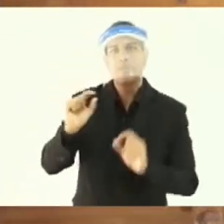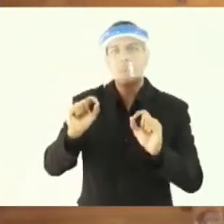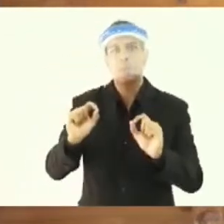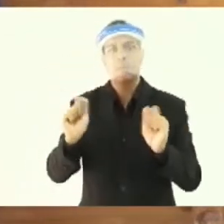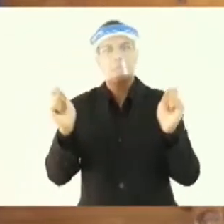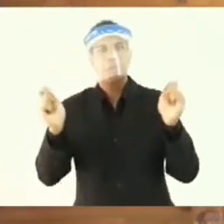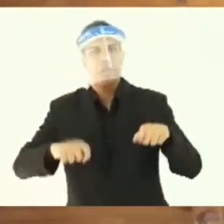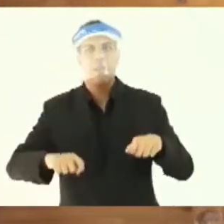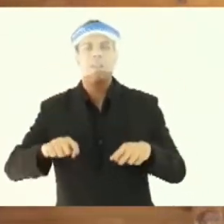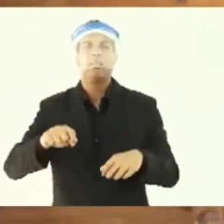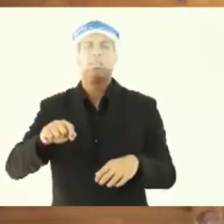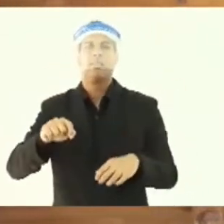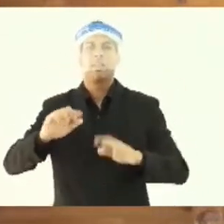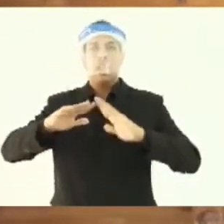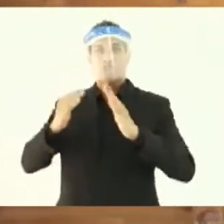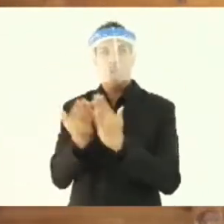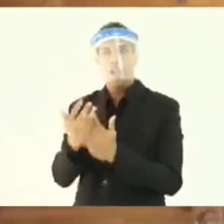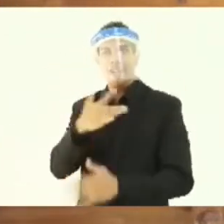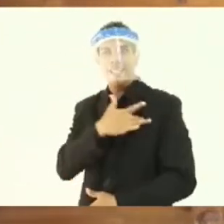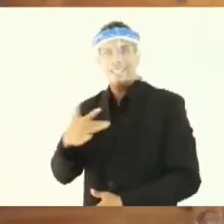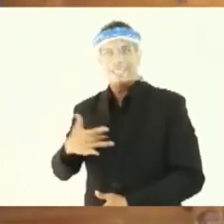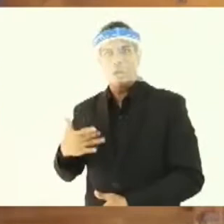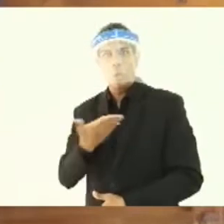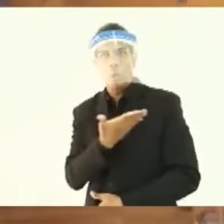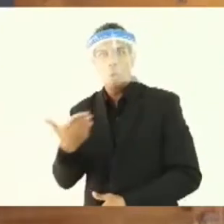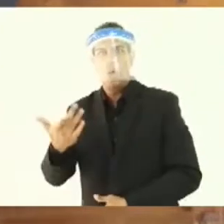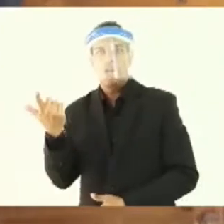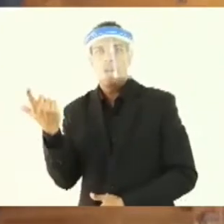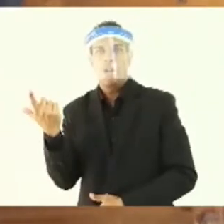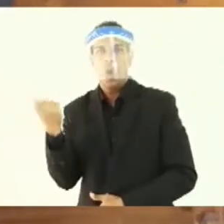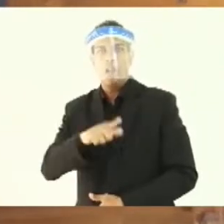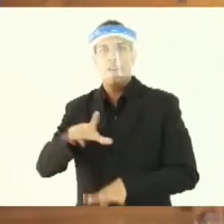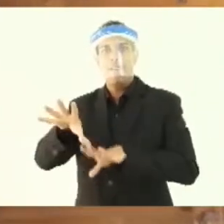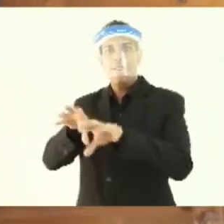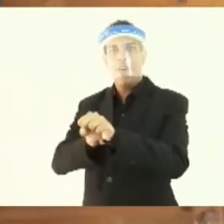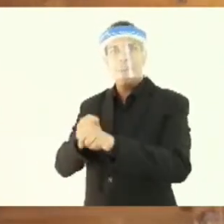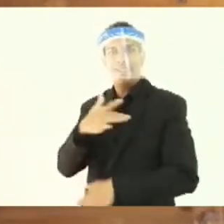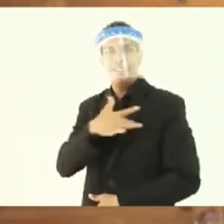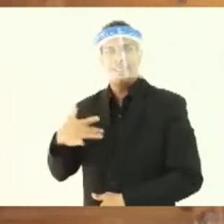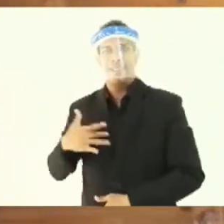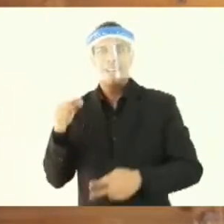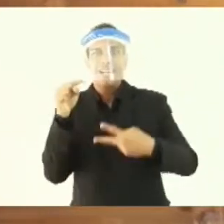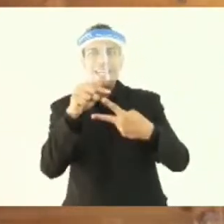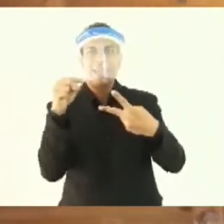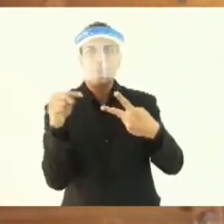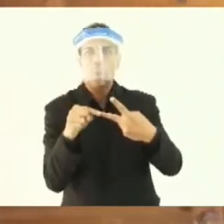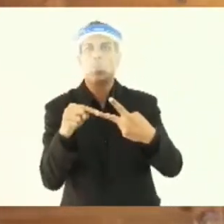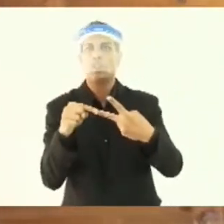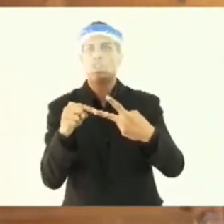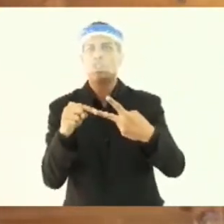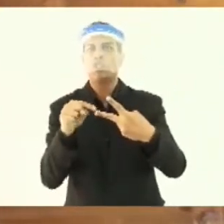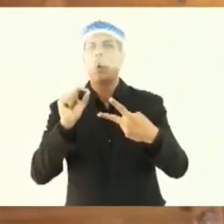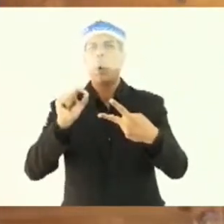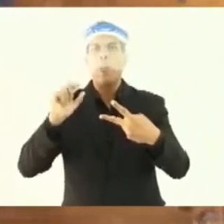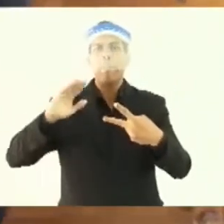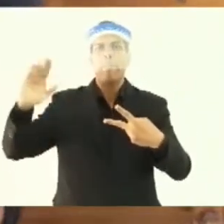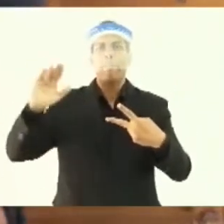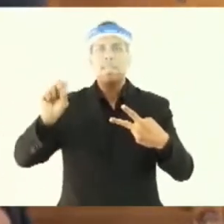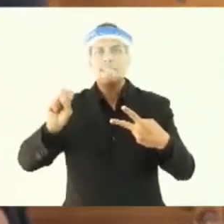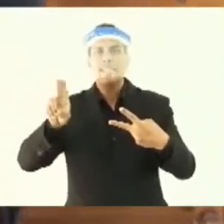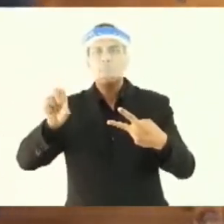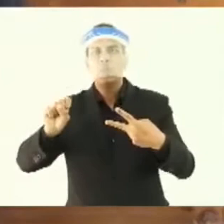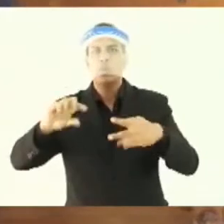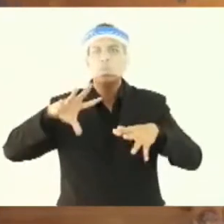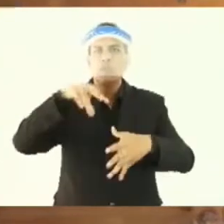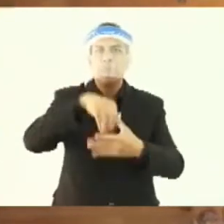falo do Politécnico, mas isso está presente em qualquer outra formação na área da saúde, duas categorias fundamentais do SUS: agente